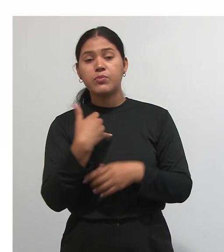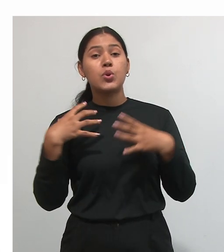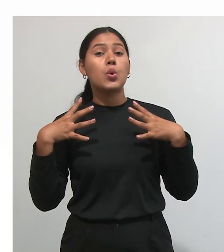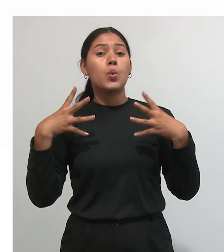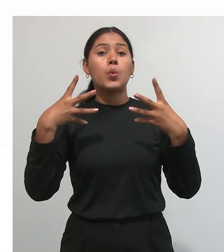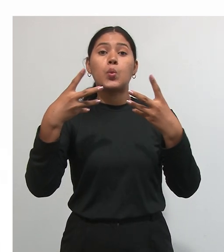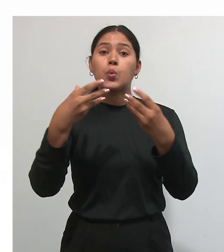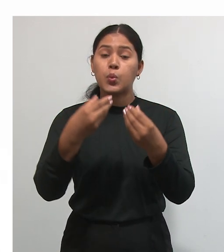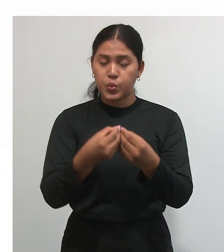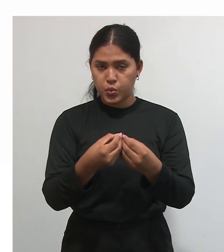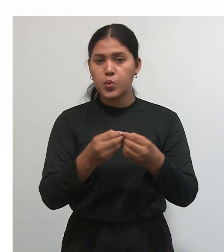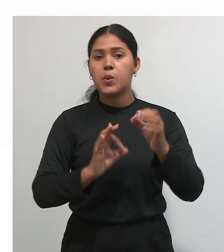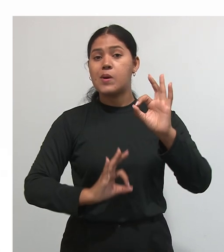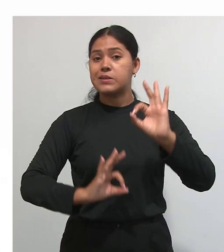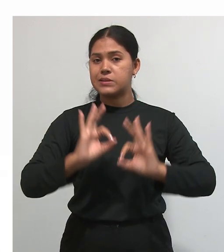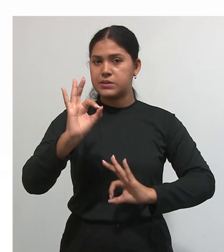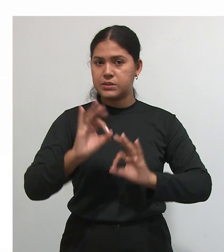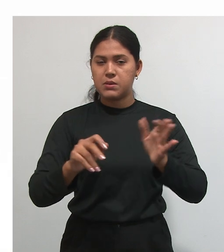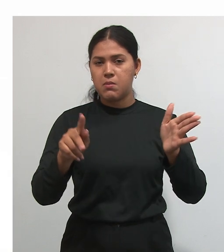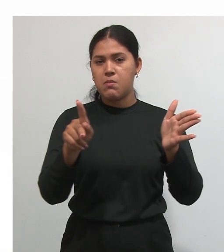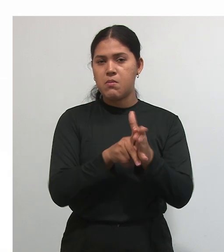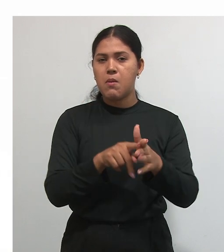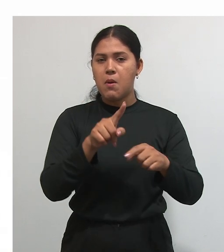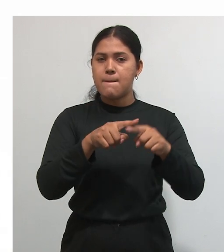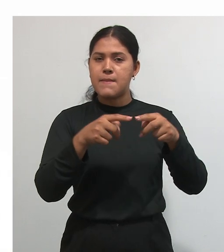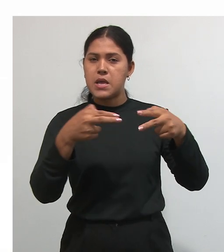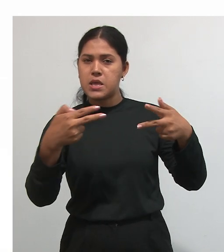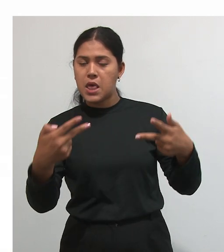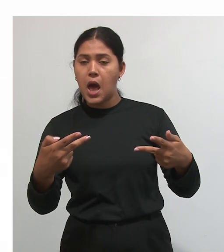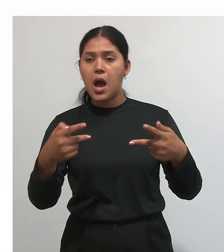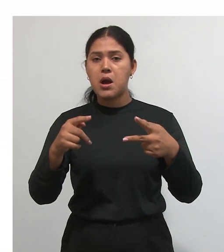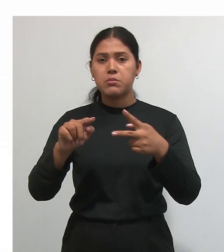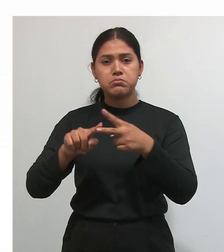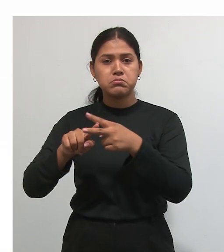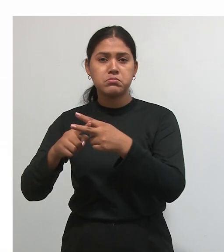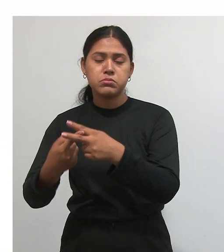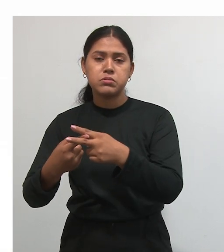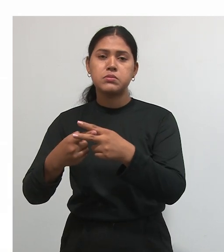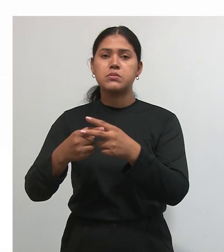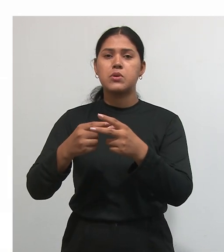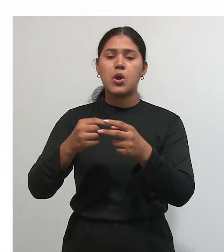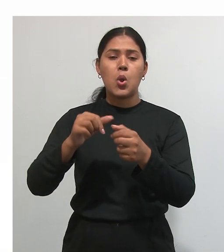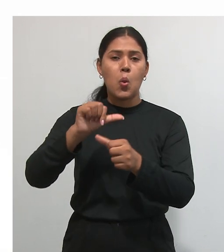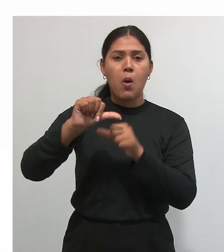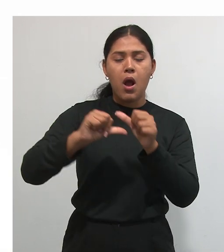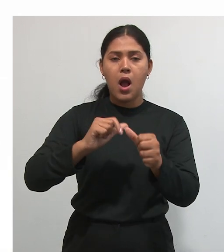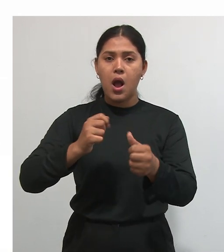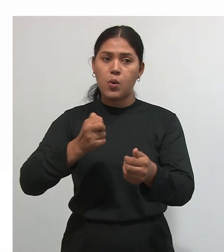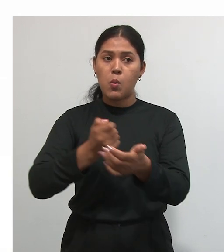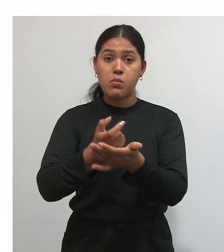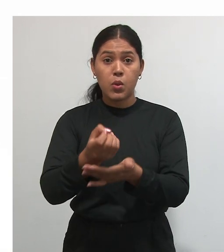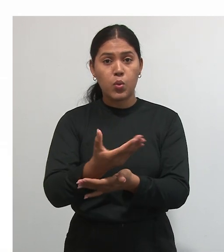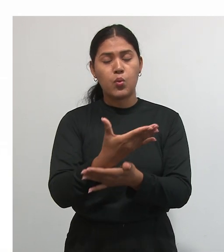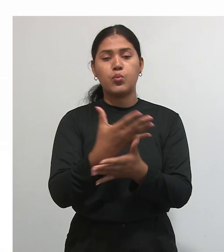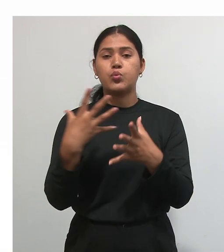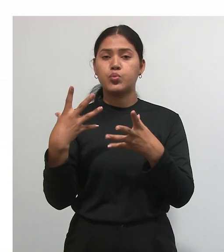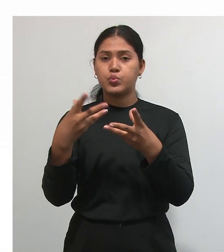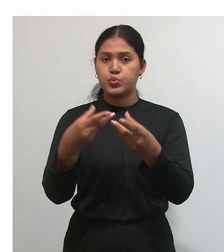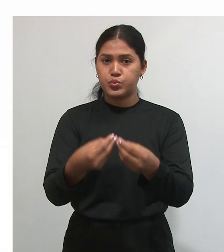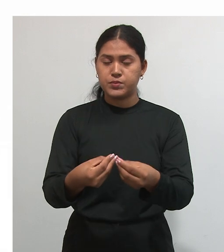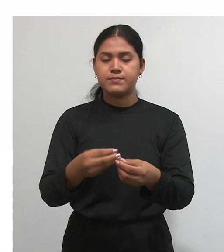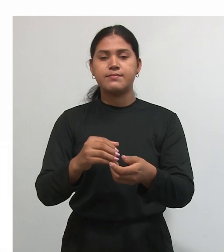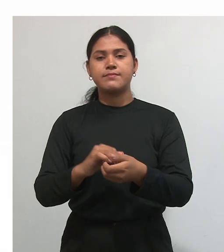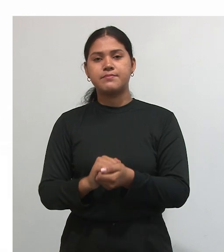quando é feito esse inventário, também consegue observar essas necessidades. Verifica também